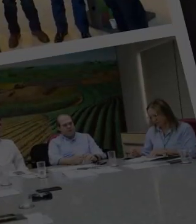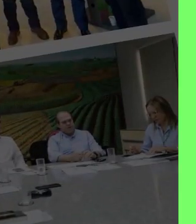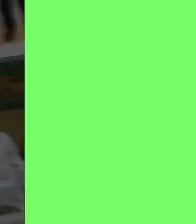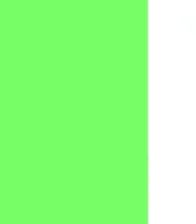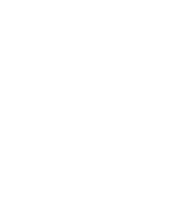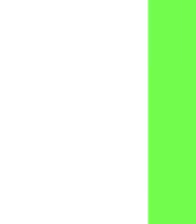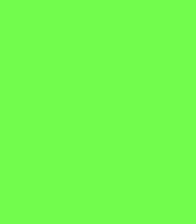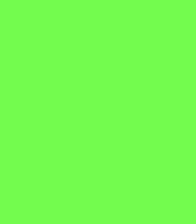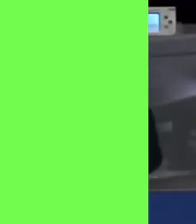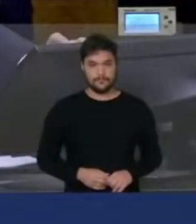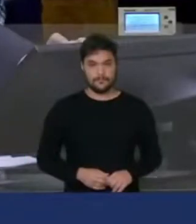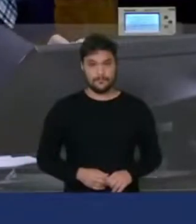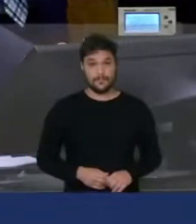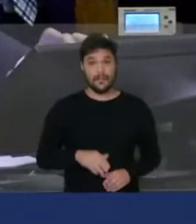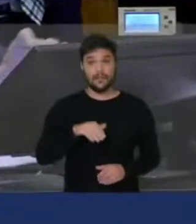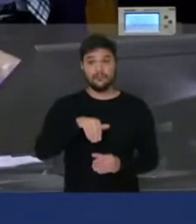agro.